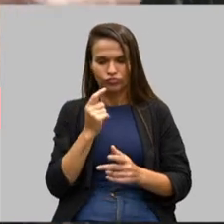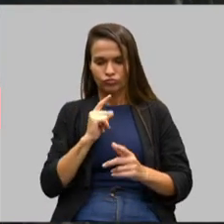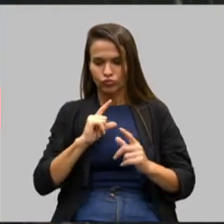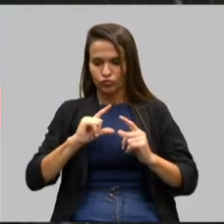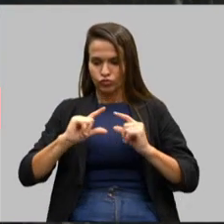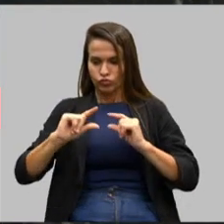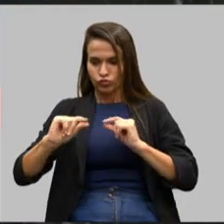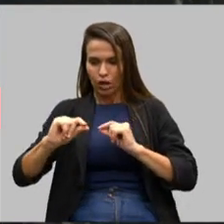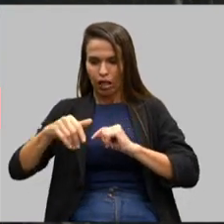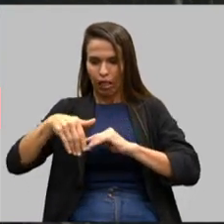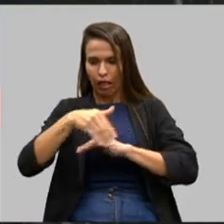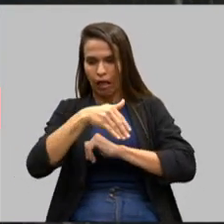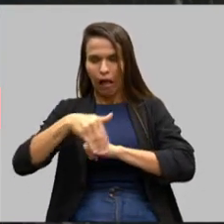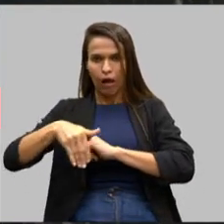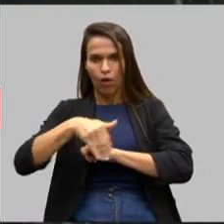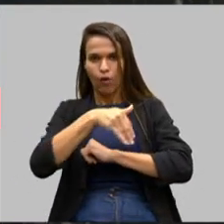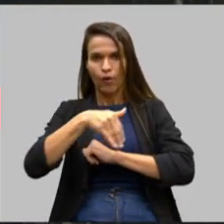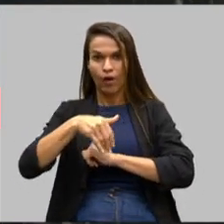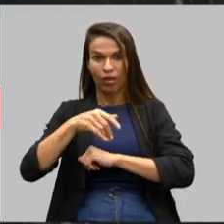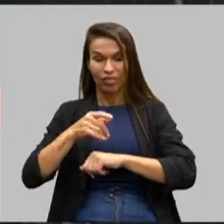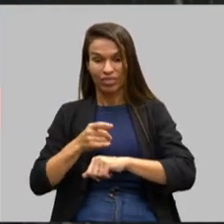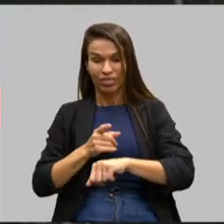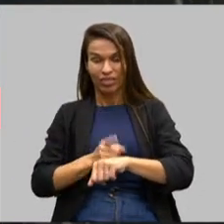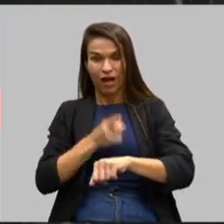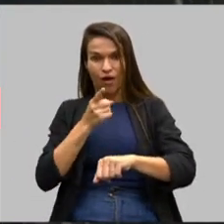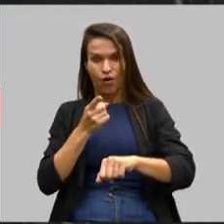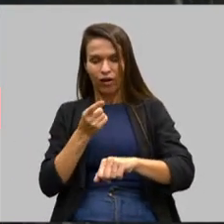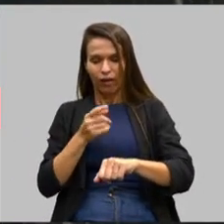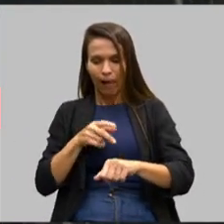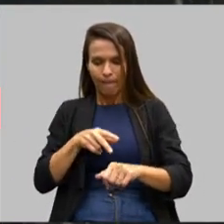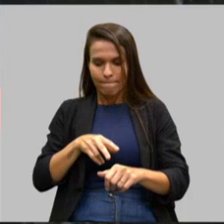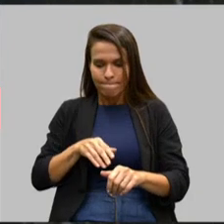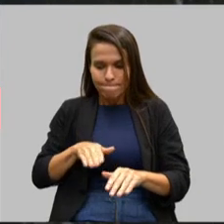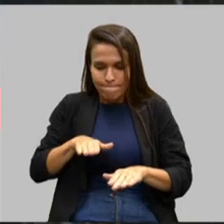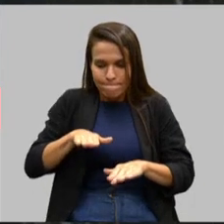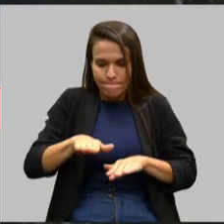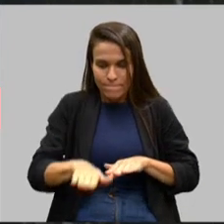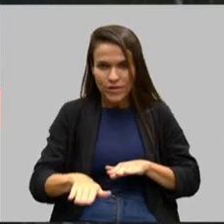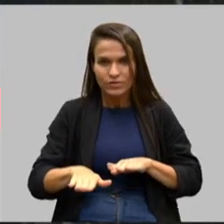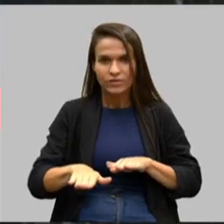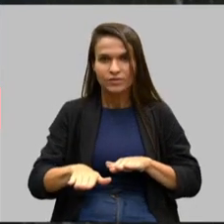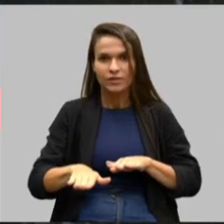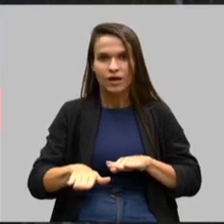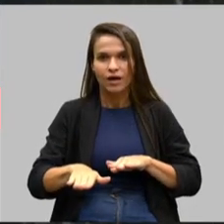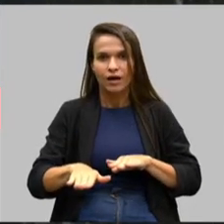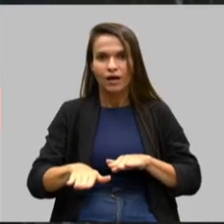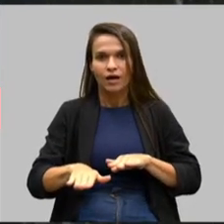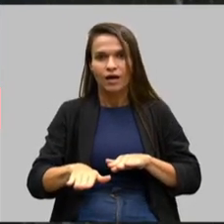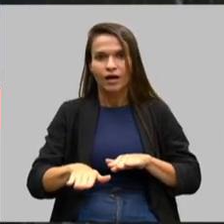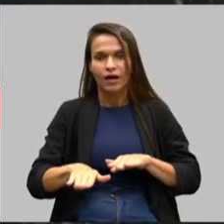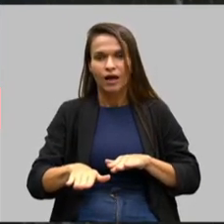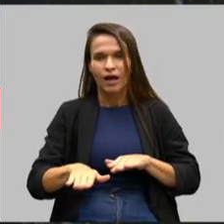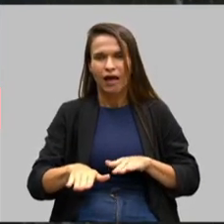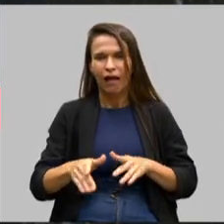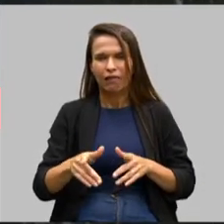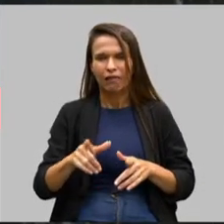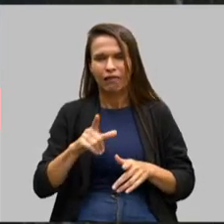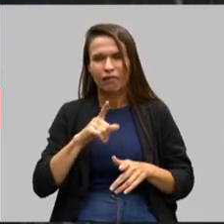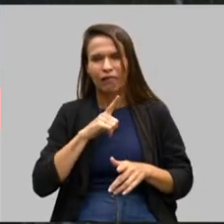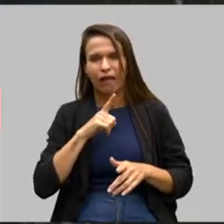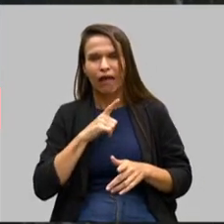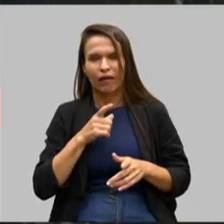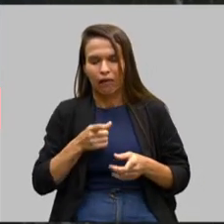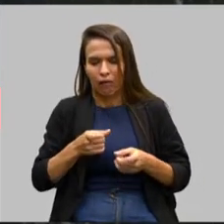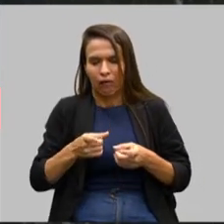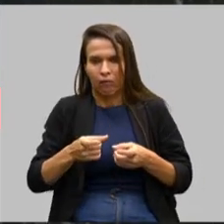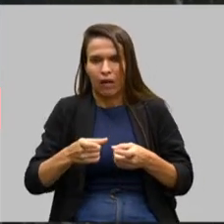traz o que for, na hora que chega ali, na hora que ela pisa, ela deixa uma bactéria, não sei, vamos